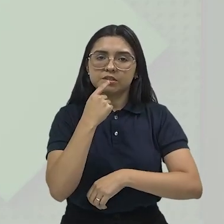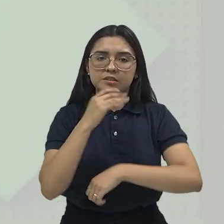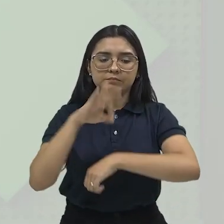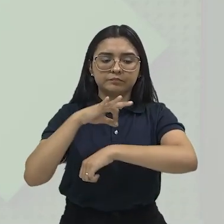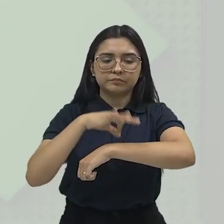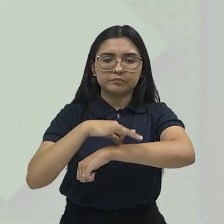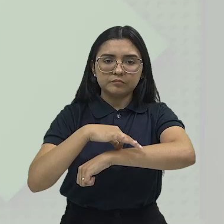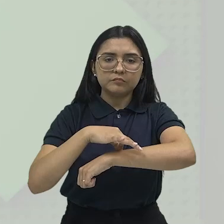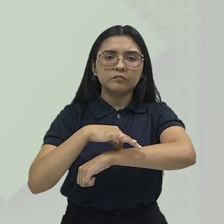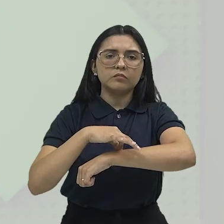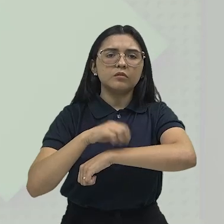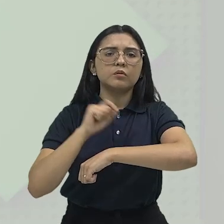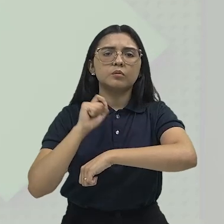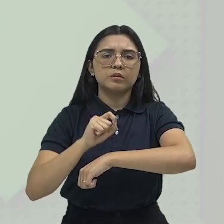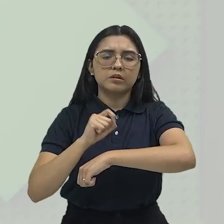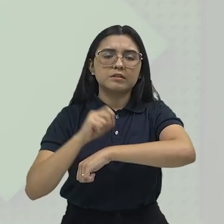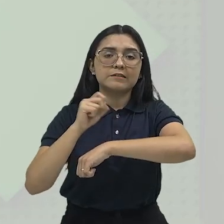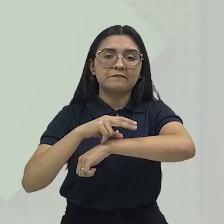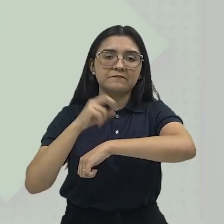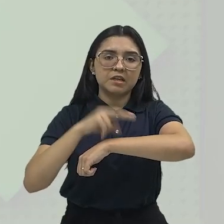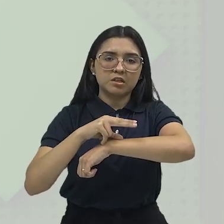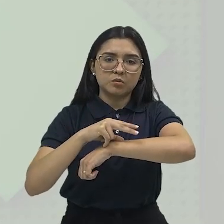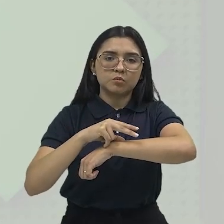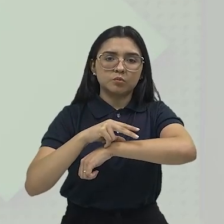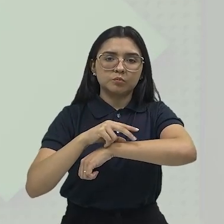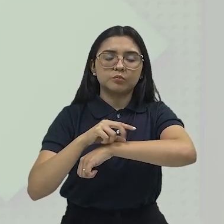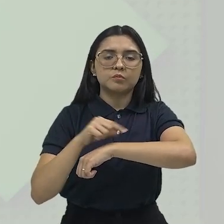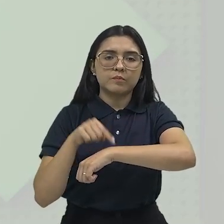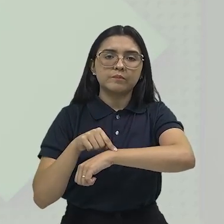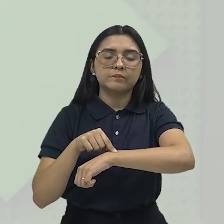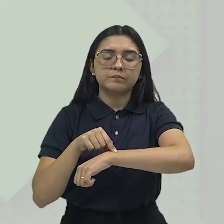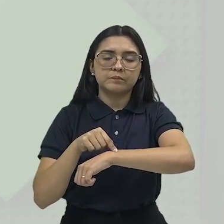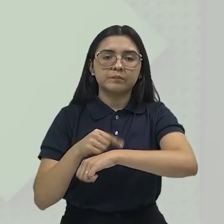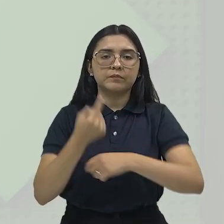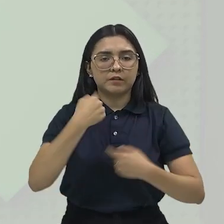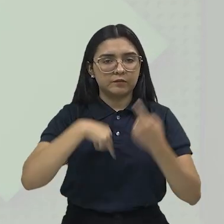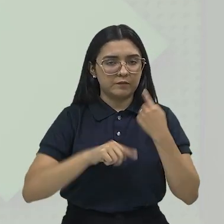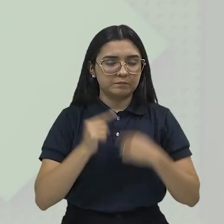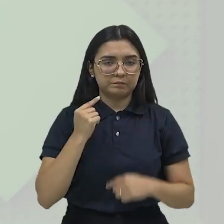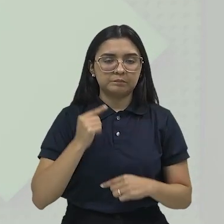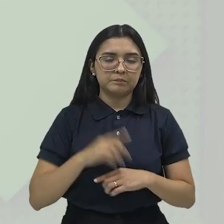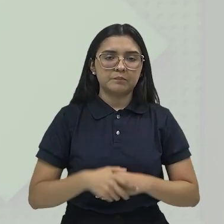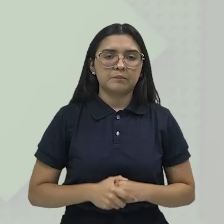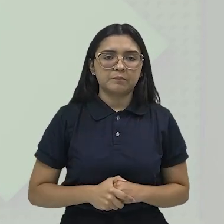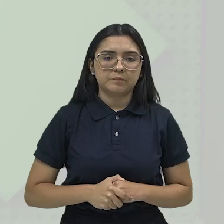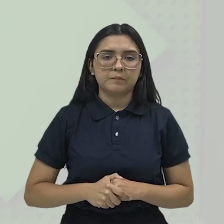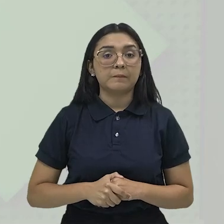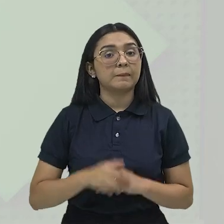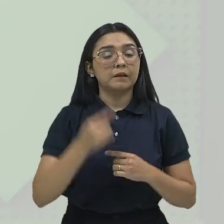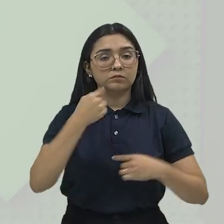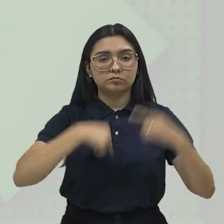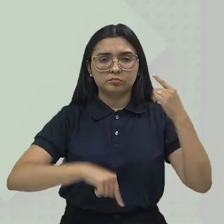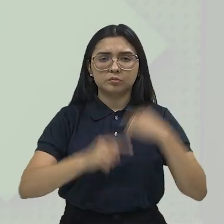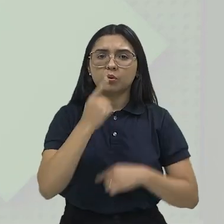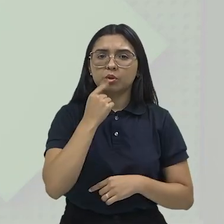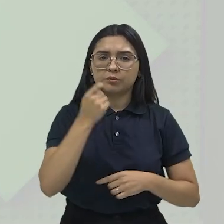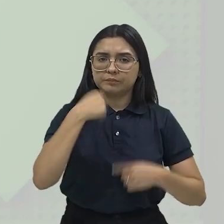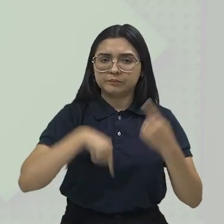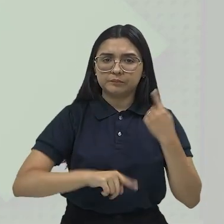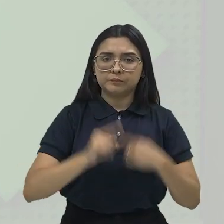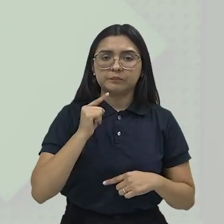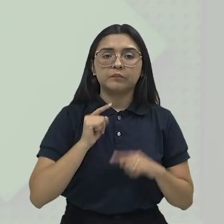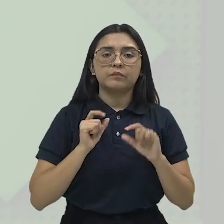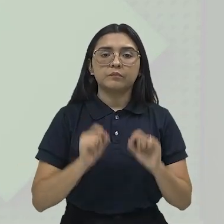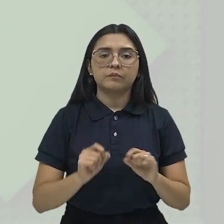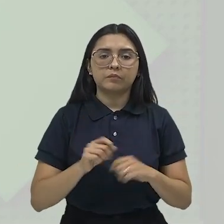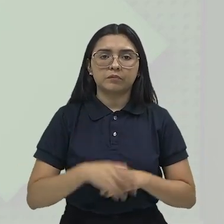através da sua saliva esse vírus para a pessoa que ela está ali sugando o sangue. Ao cair na corrente sanguínea, esse vírus ele